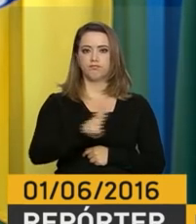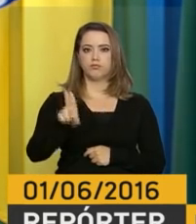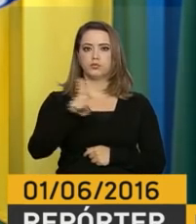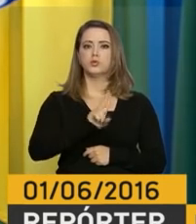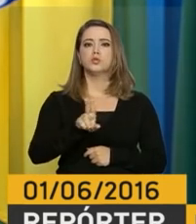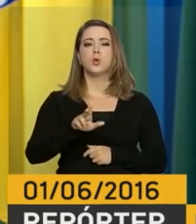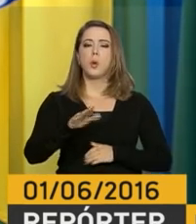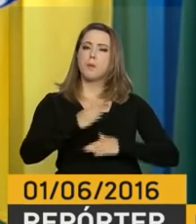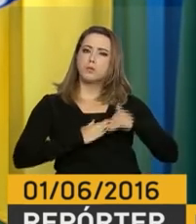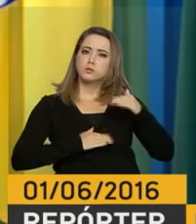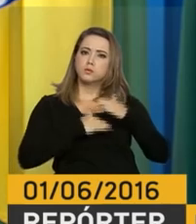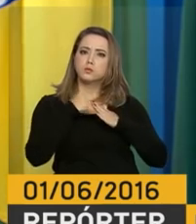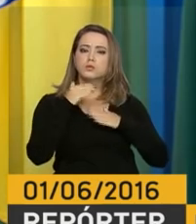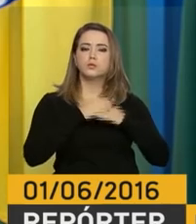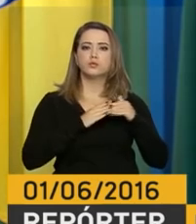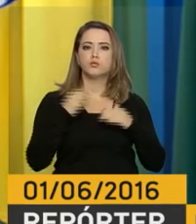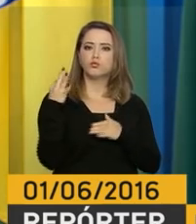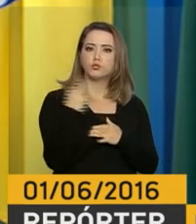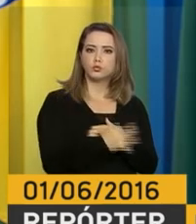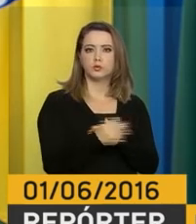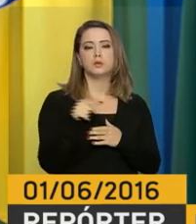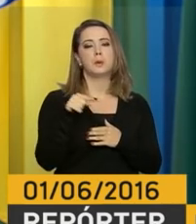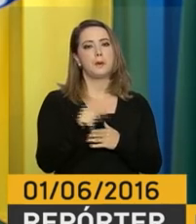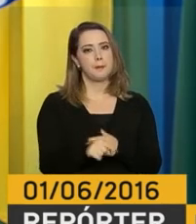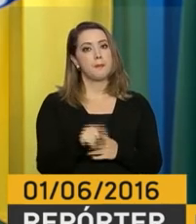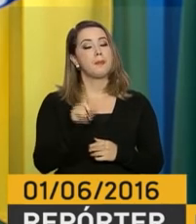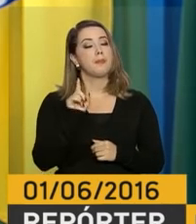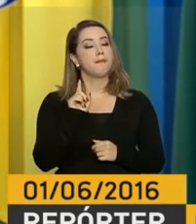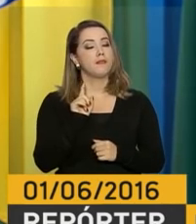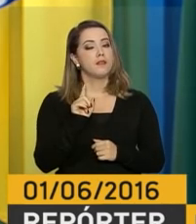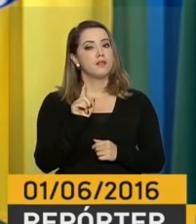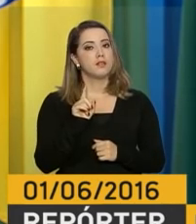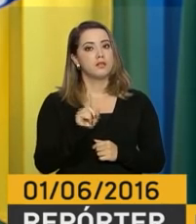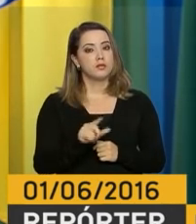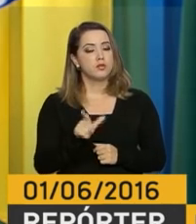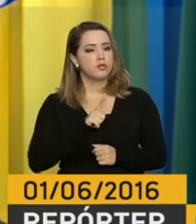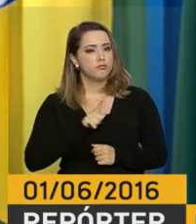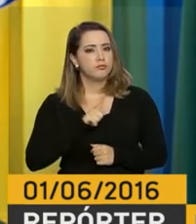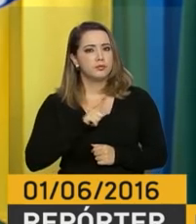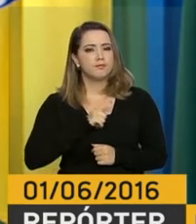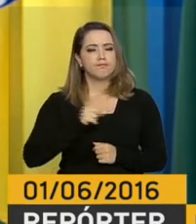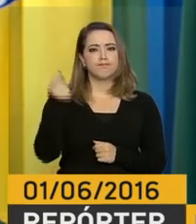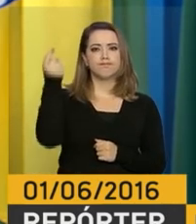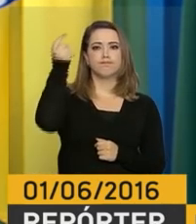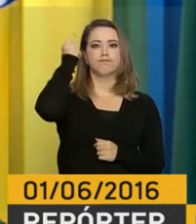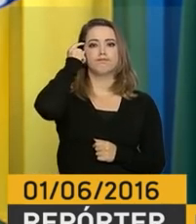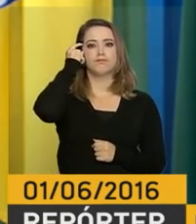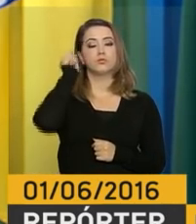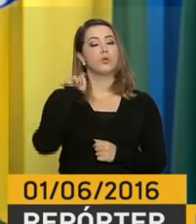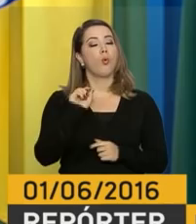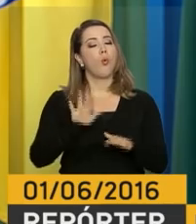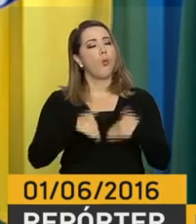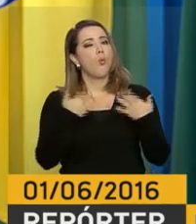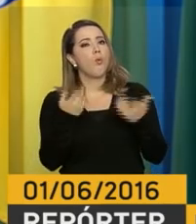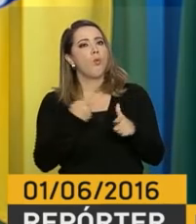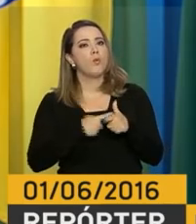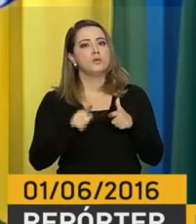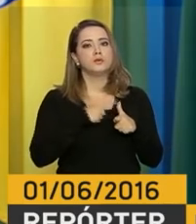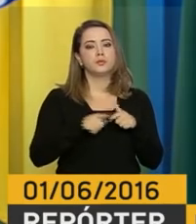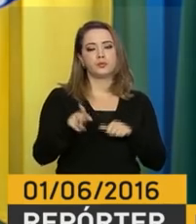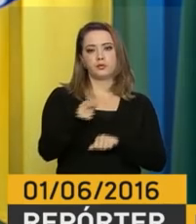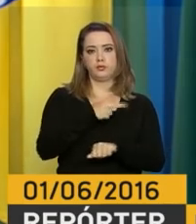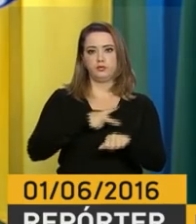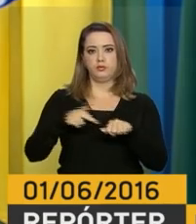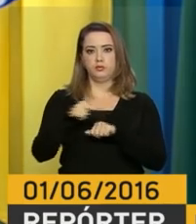Tecnicamente e sobre serem capacitadas Tecnicamente terem consciência dos problemas nacionais e conhecerem